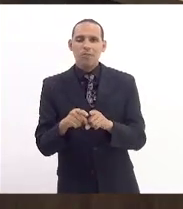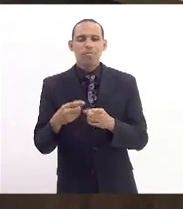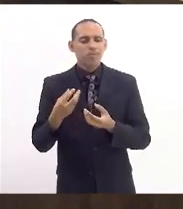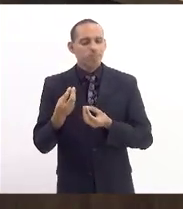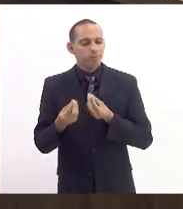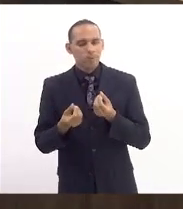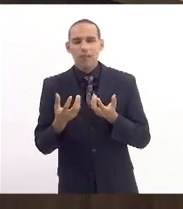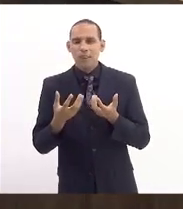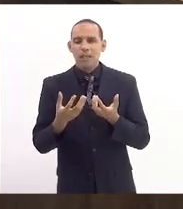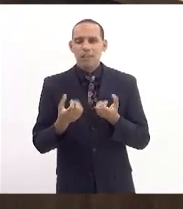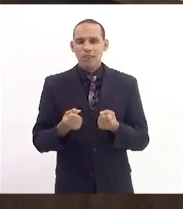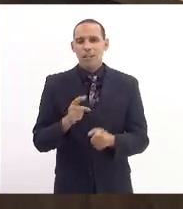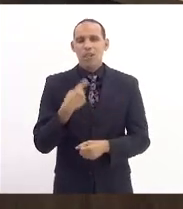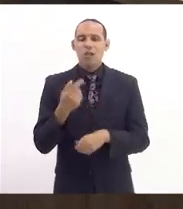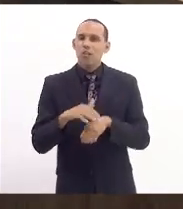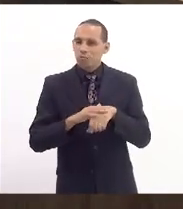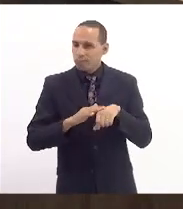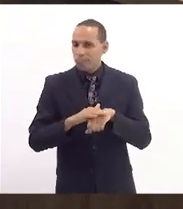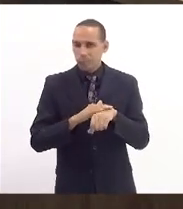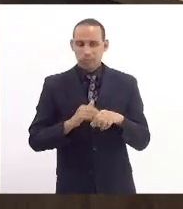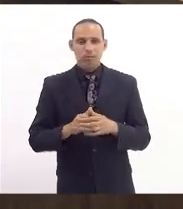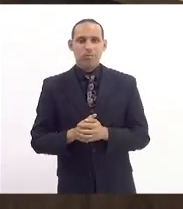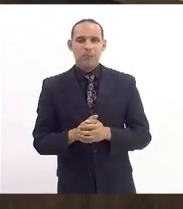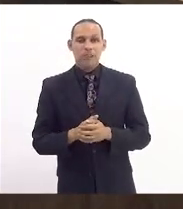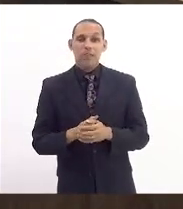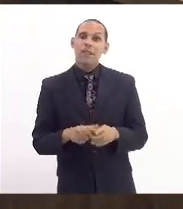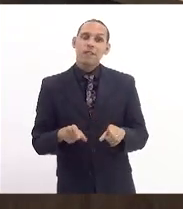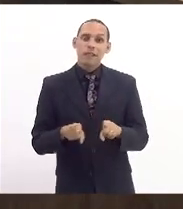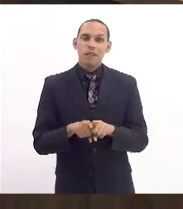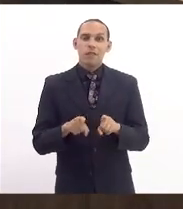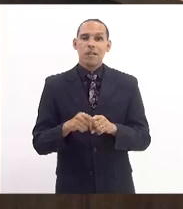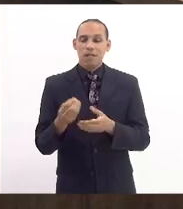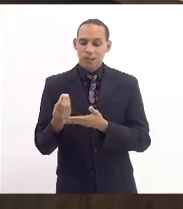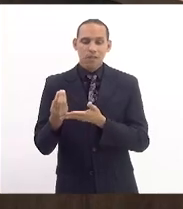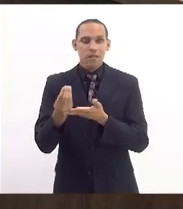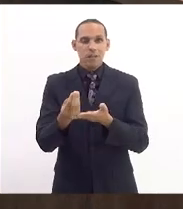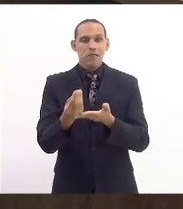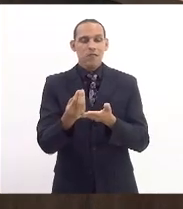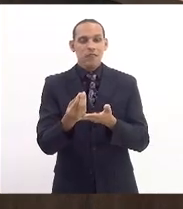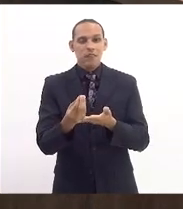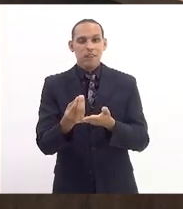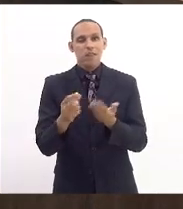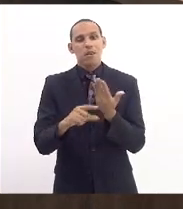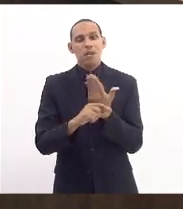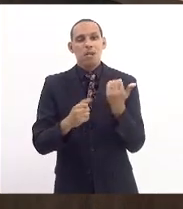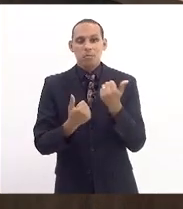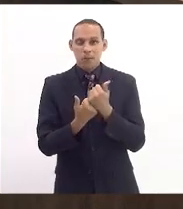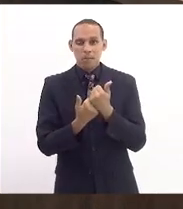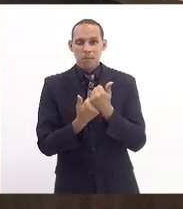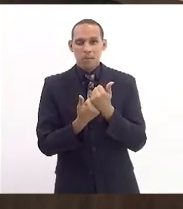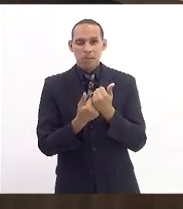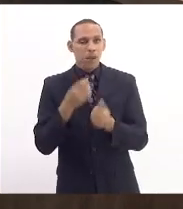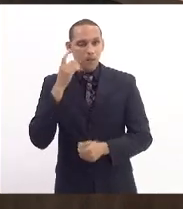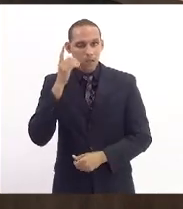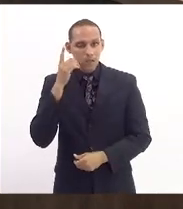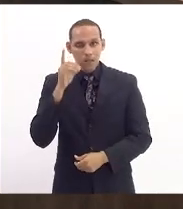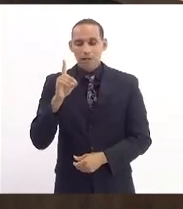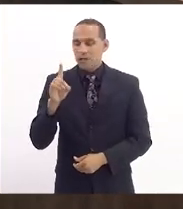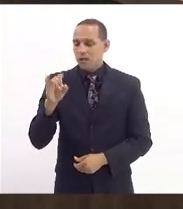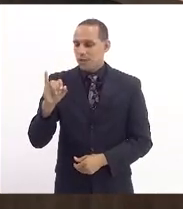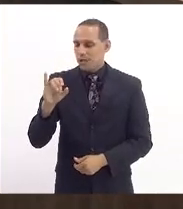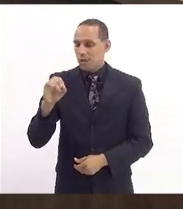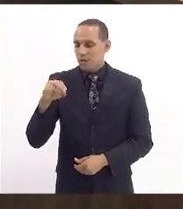sensibilidade após o nosso diálogo e já quero oferecer também a coautoria ao Deputado